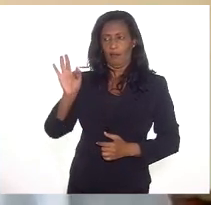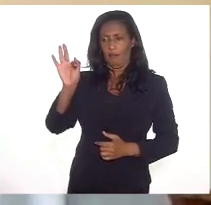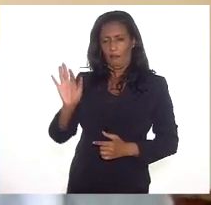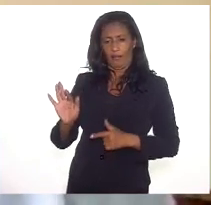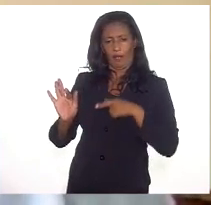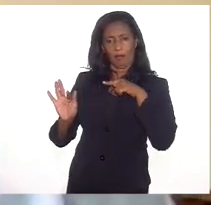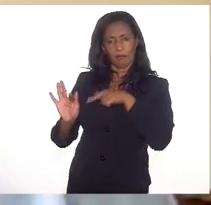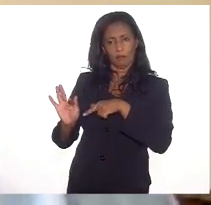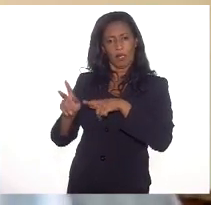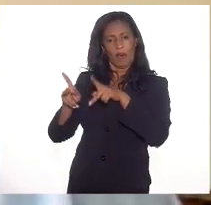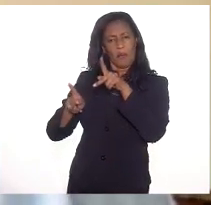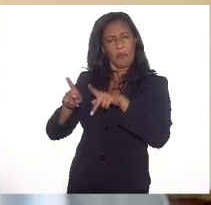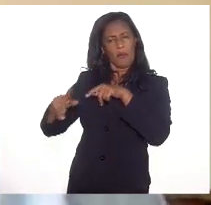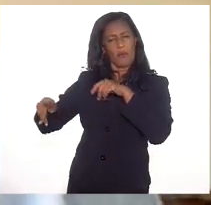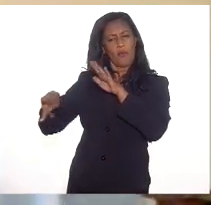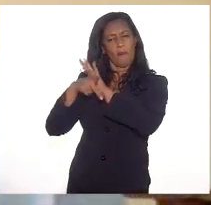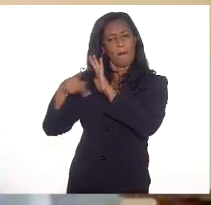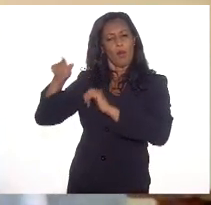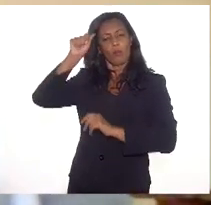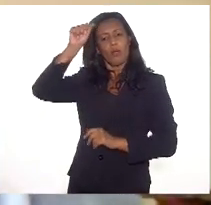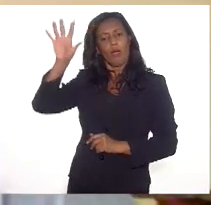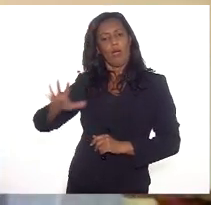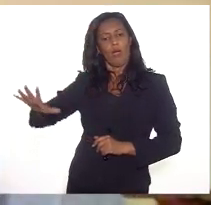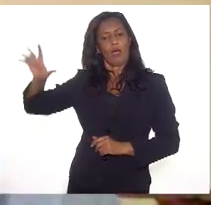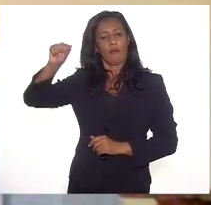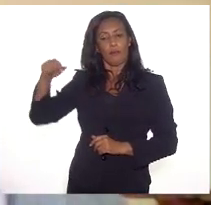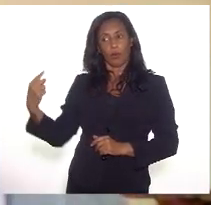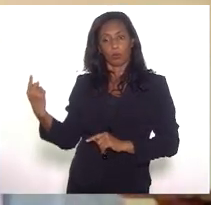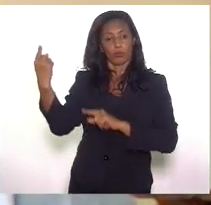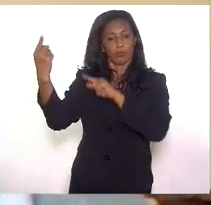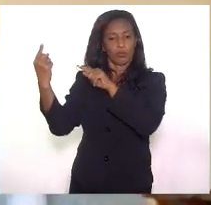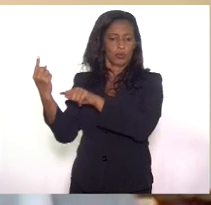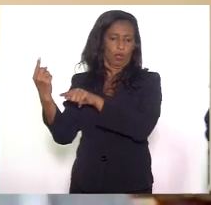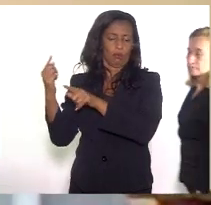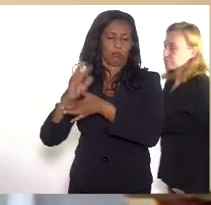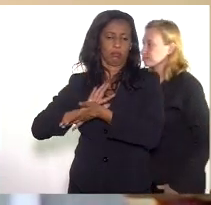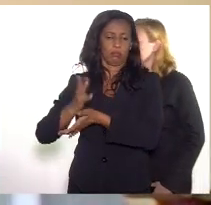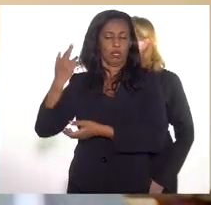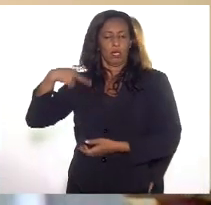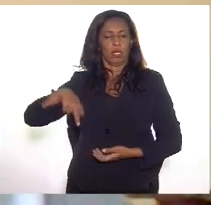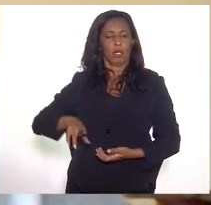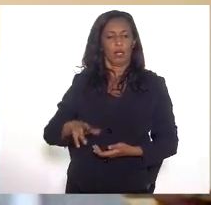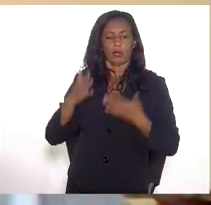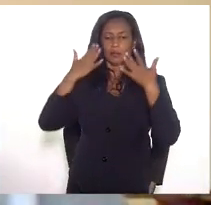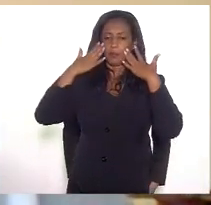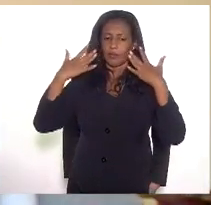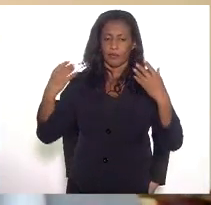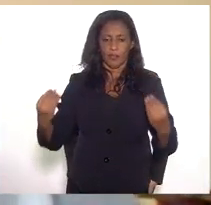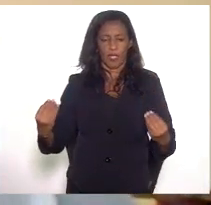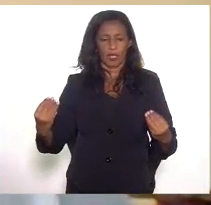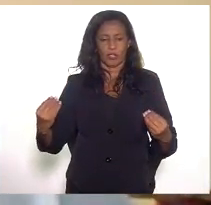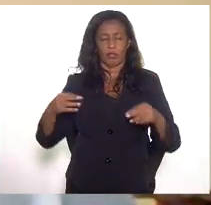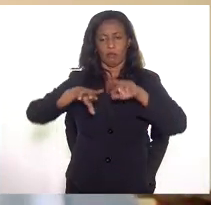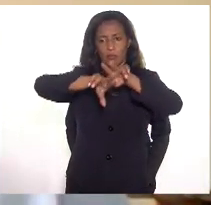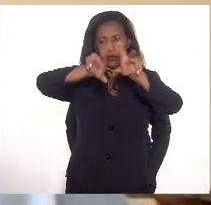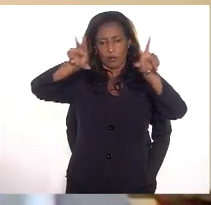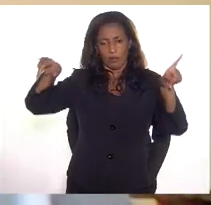povos de matriz africana, embora não só, né, o racismo religioso ele se manifesta nas